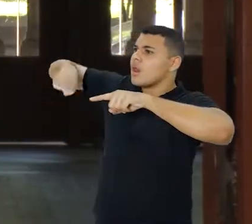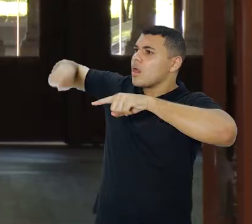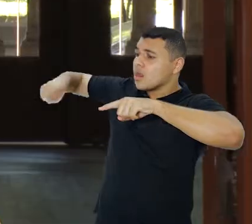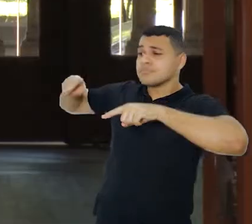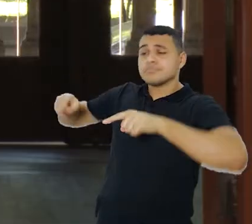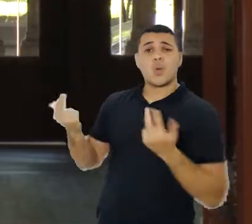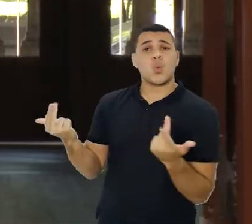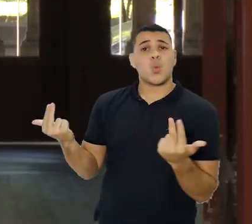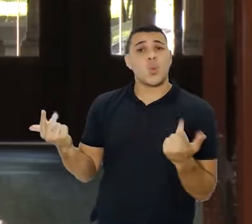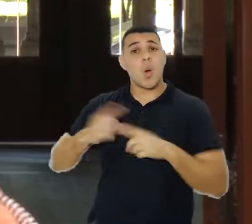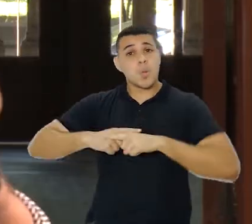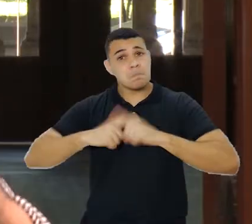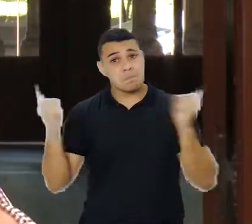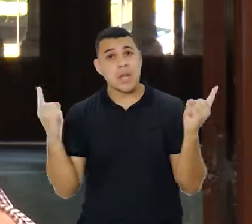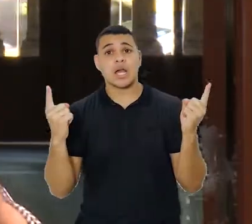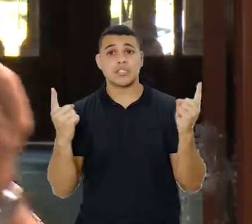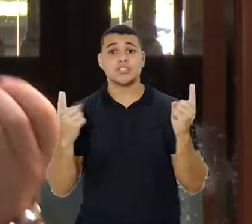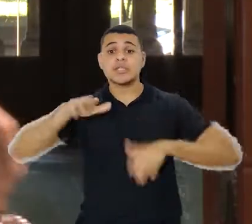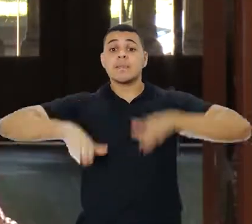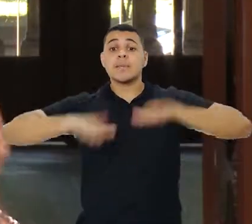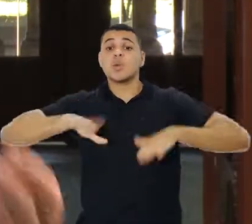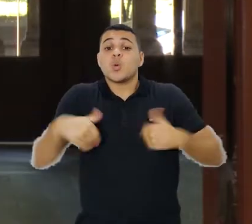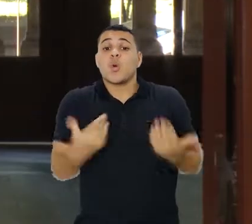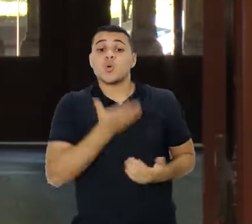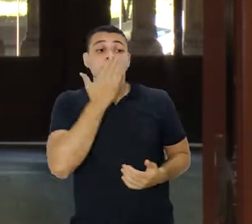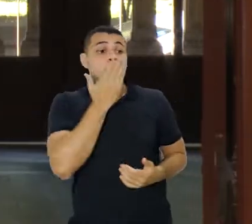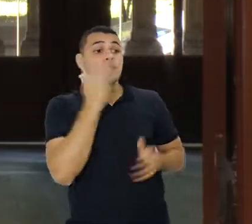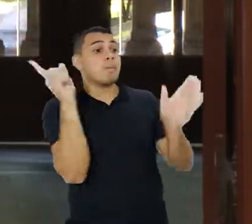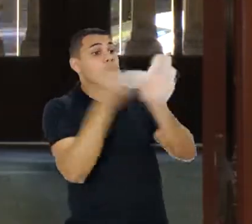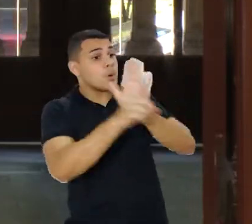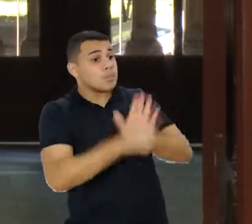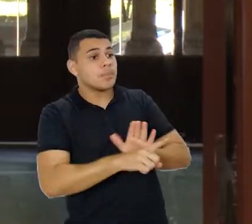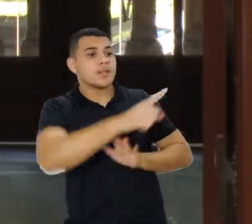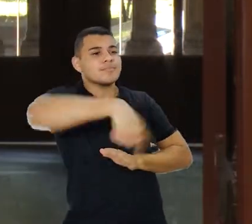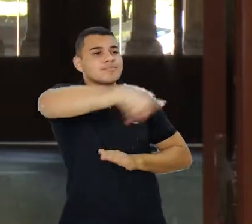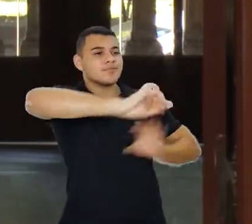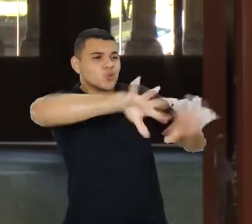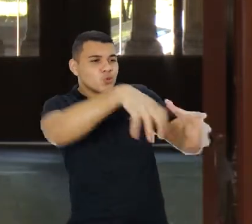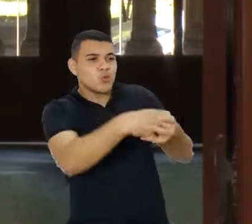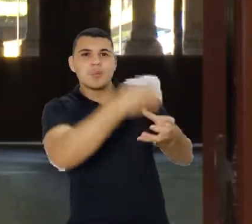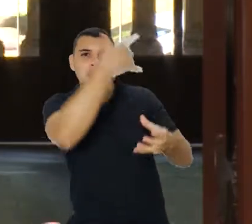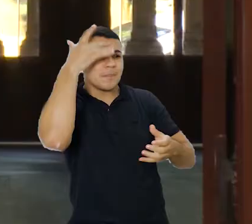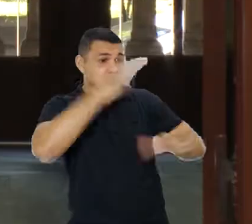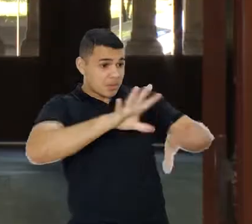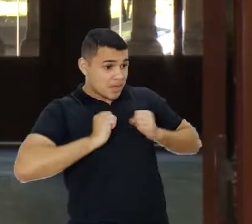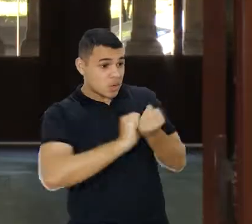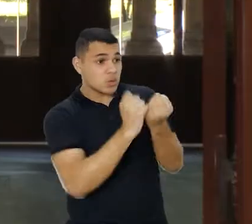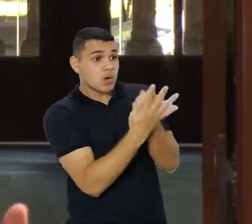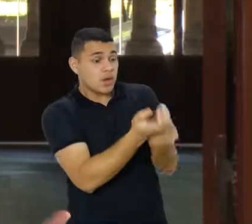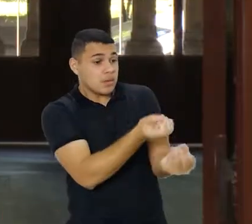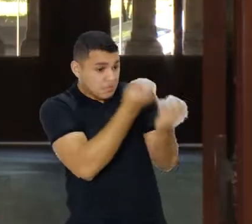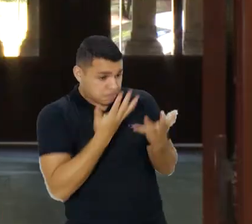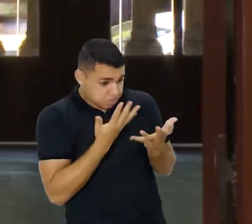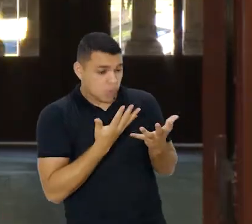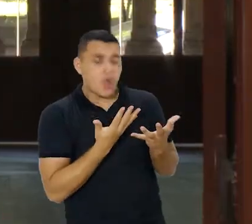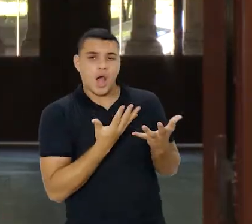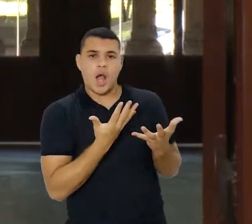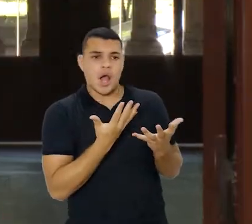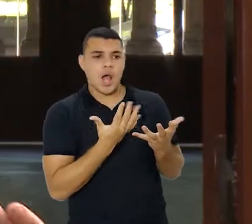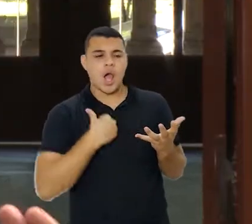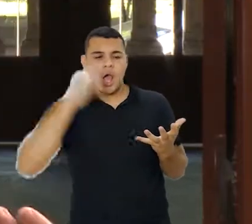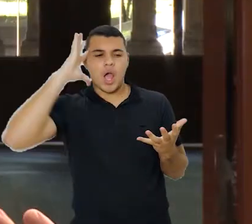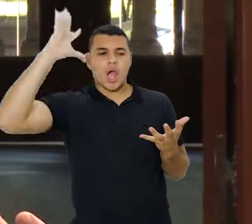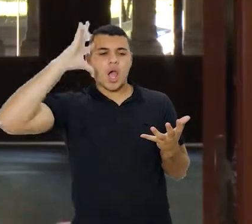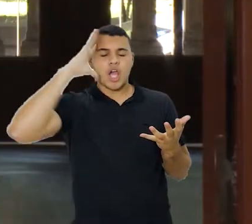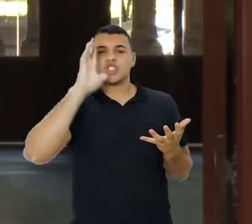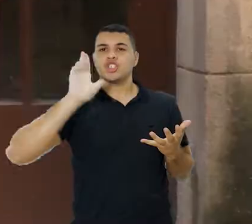mesma, mas dependendo das respostas a essas perguntas, a interpretação dessa medida muda bastante.